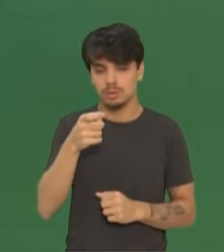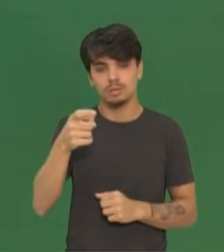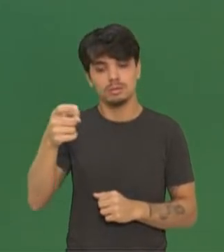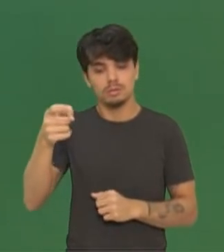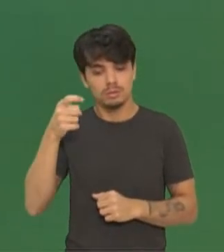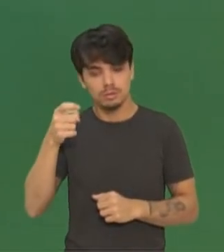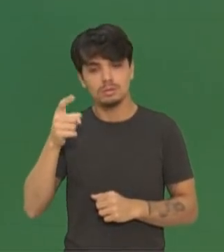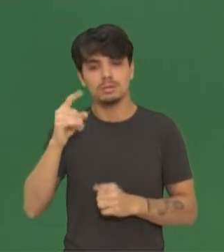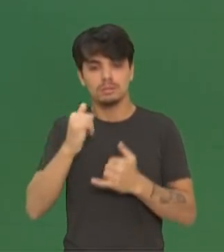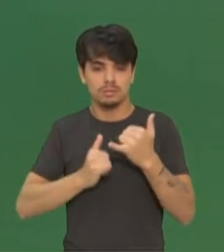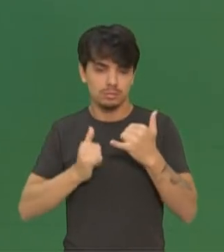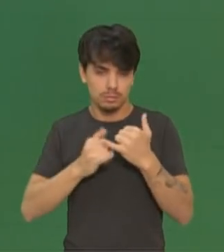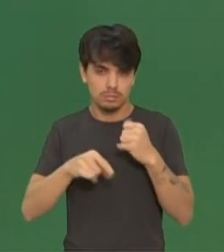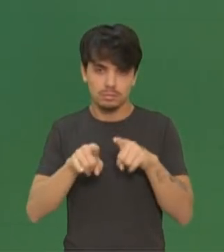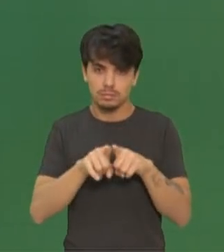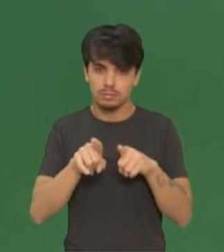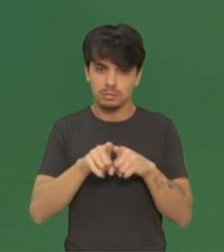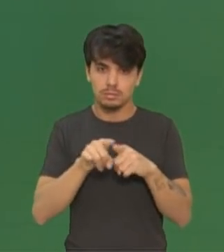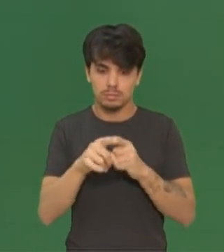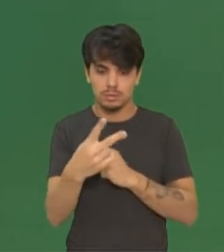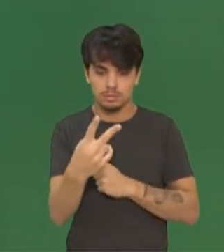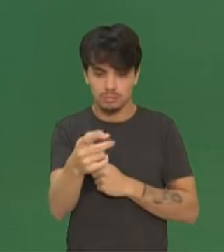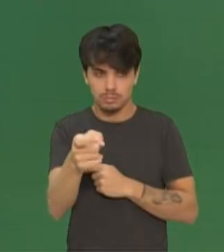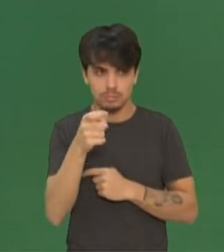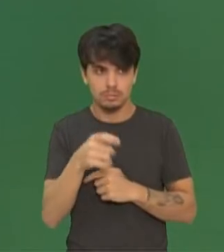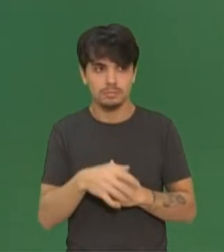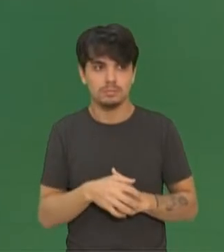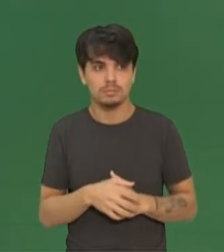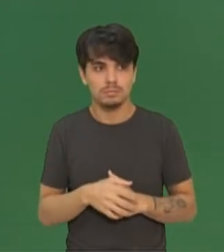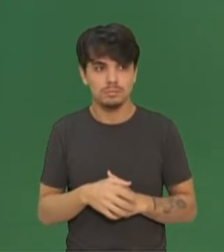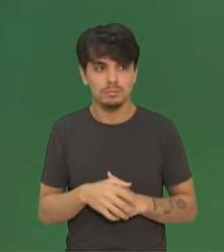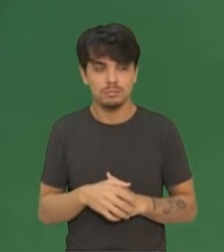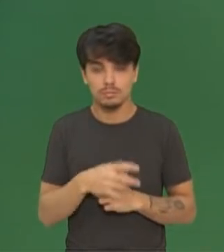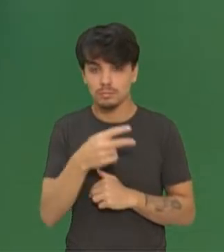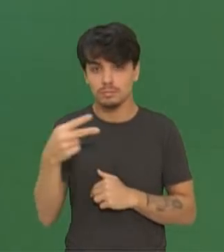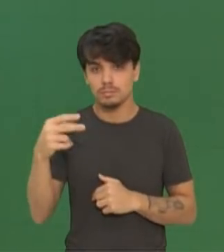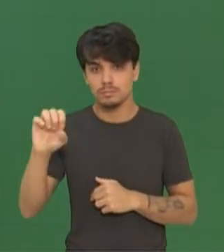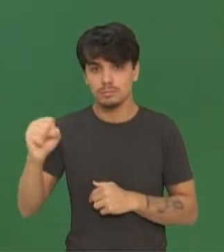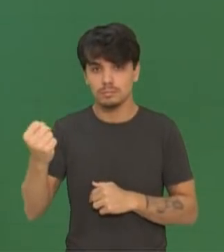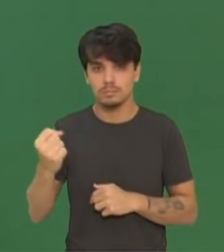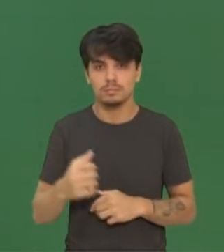são termos semelhantes, dá 2x, igual a 80.